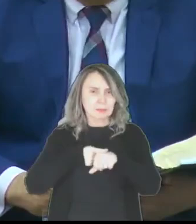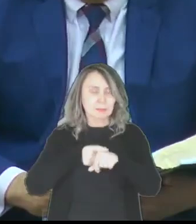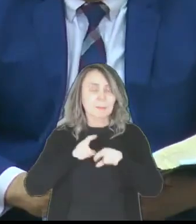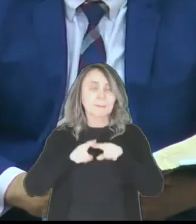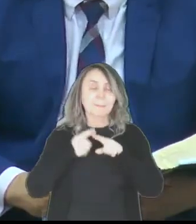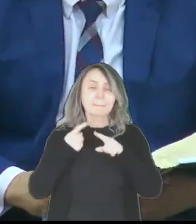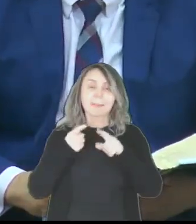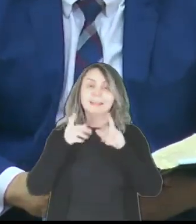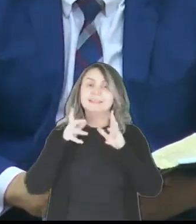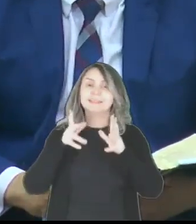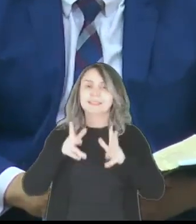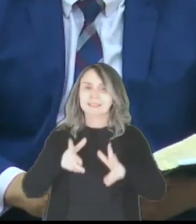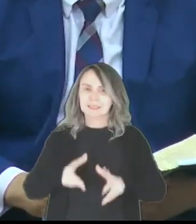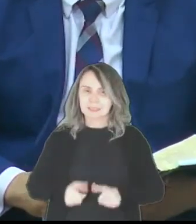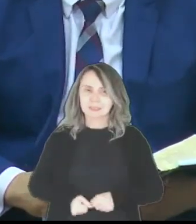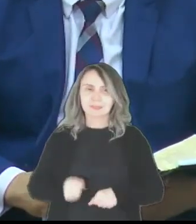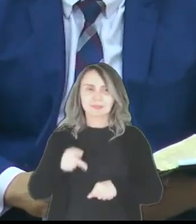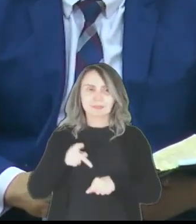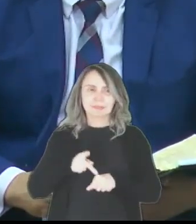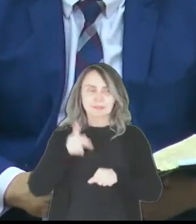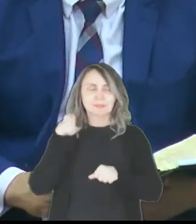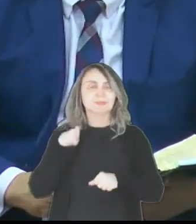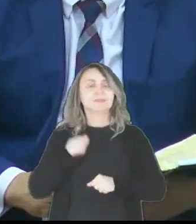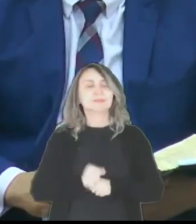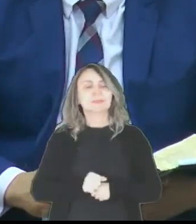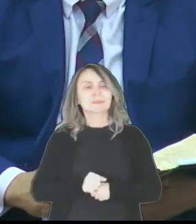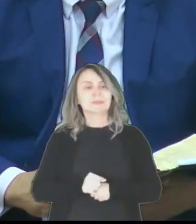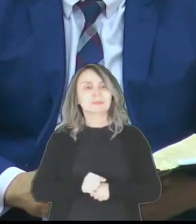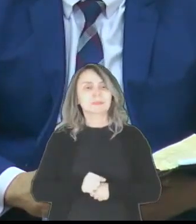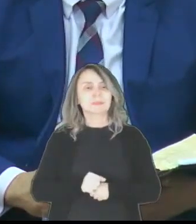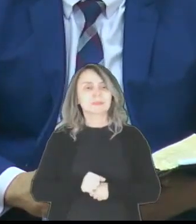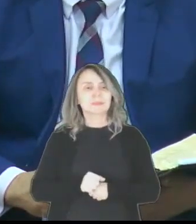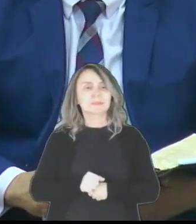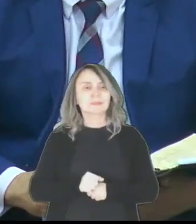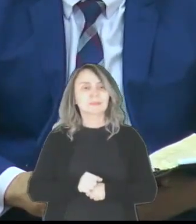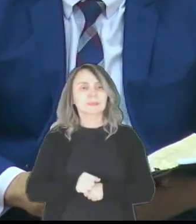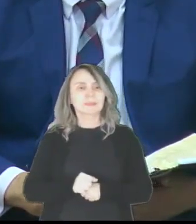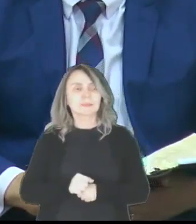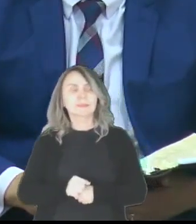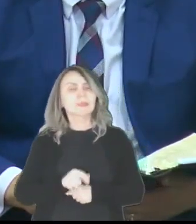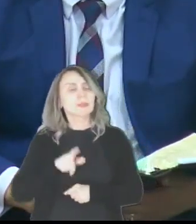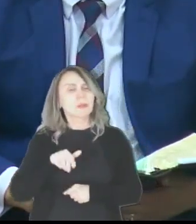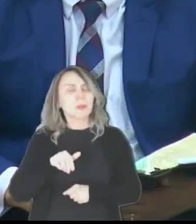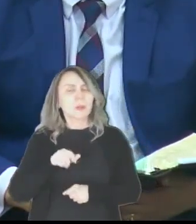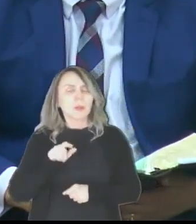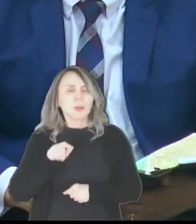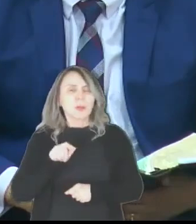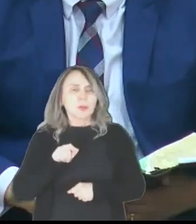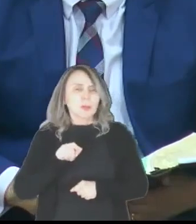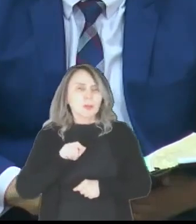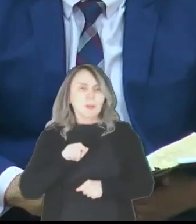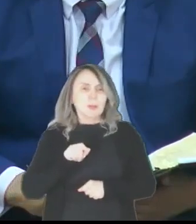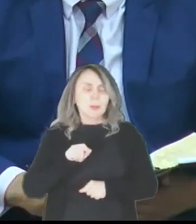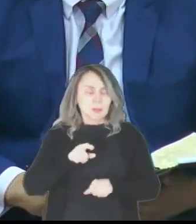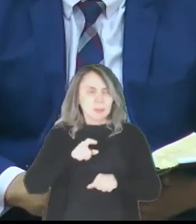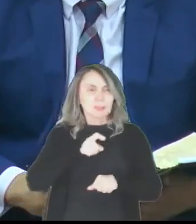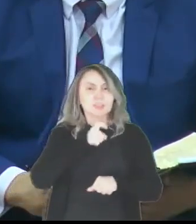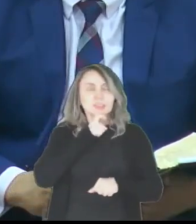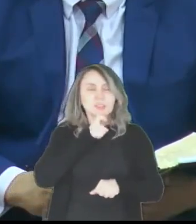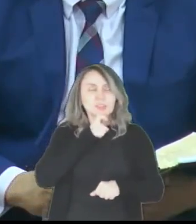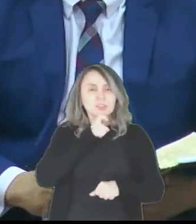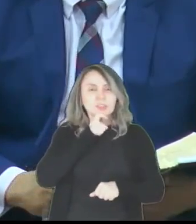que dizem que o gelo, ele não pega bactéria, ele não pega